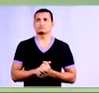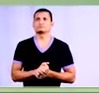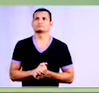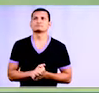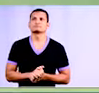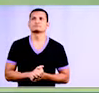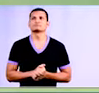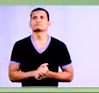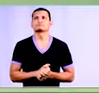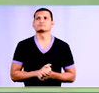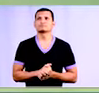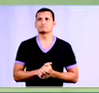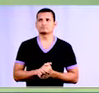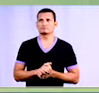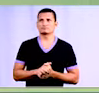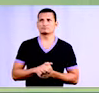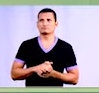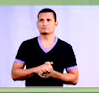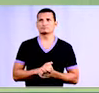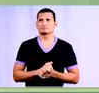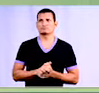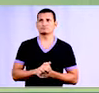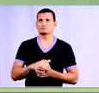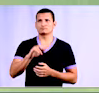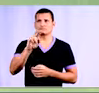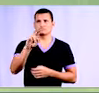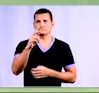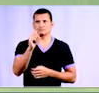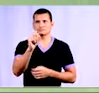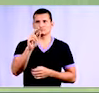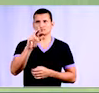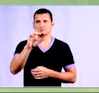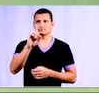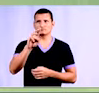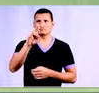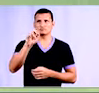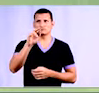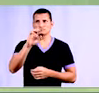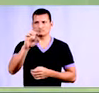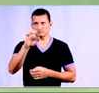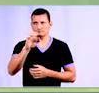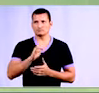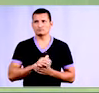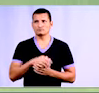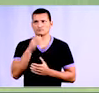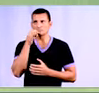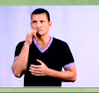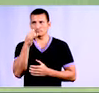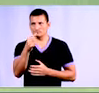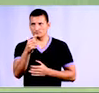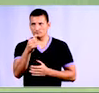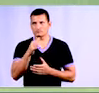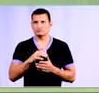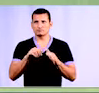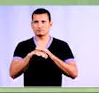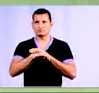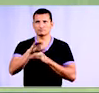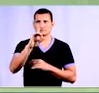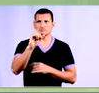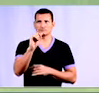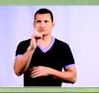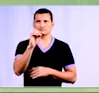computador, é composto de um modo de hardware, composto de circuitos eletrônicos que armazenam dados em forma binária. Tá certo? Que